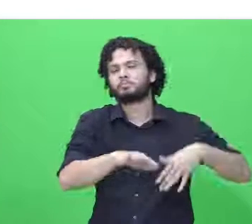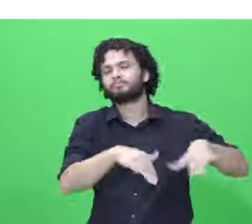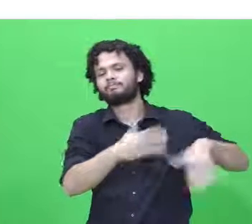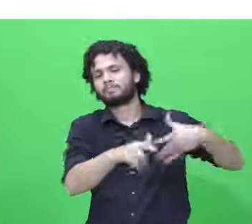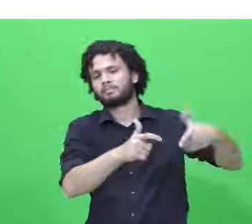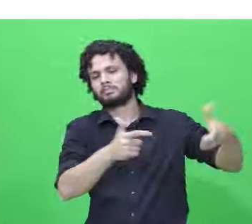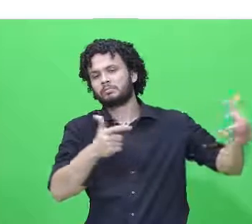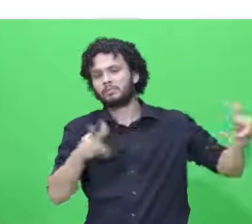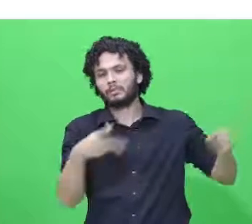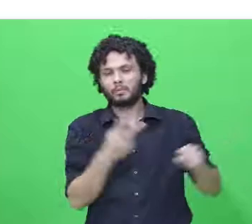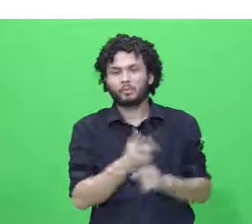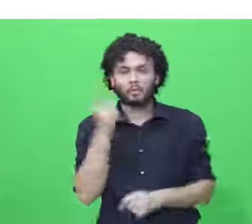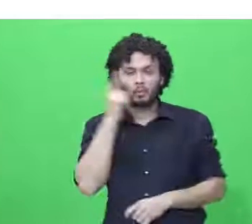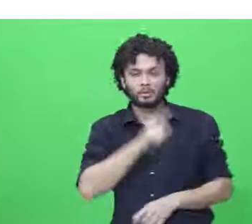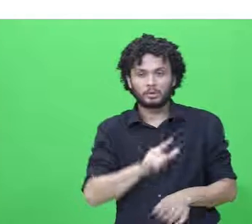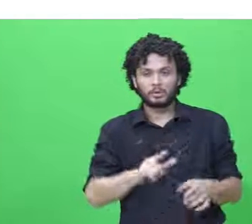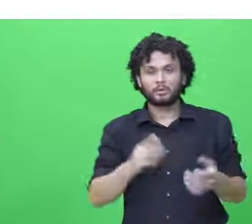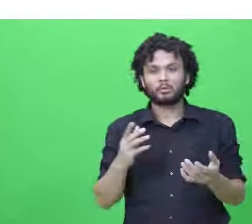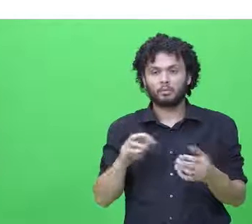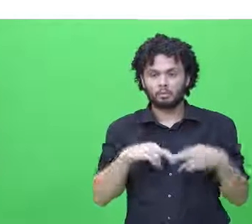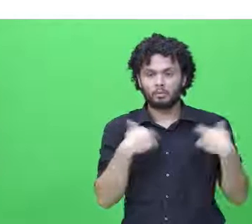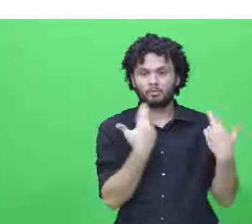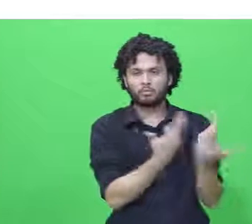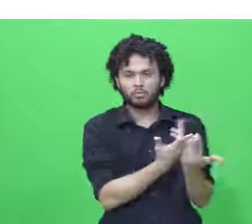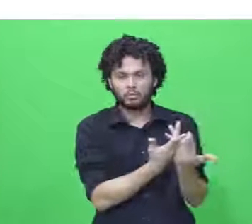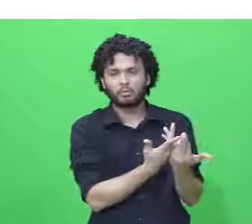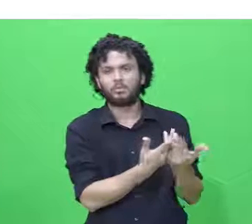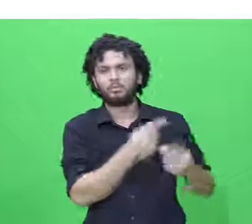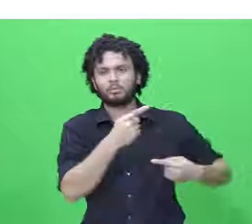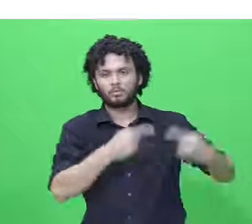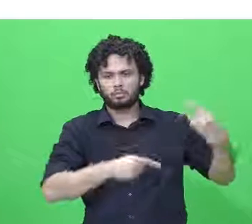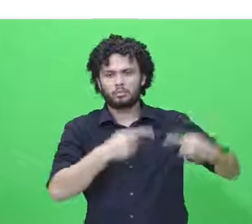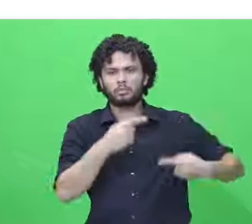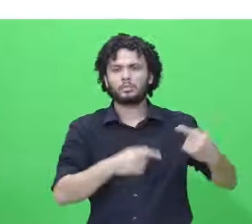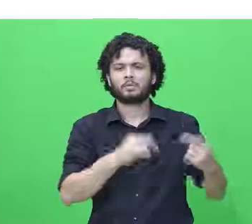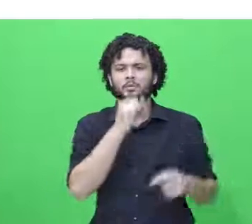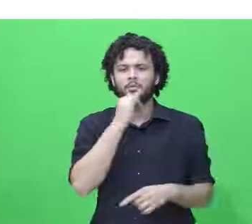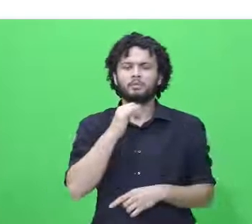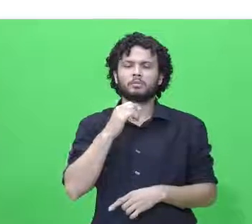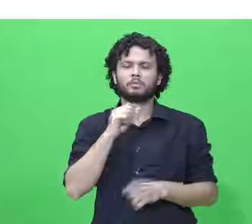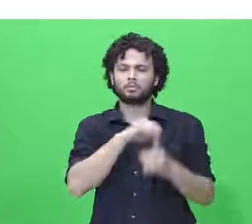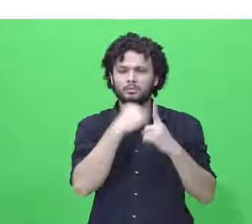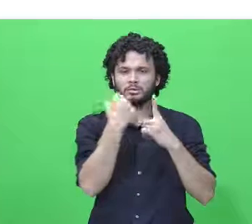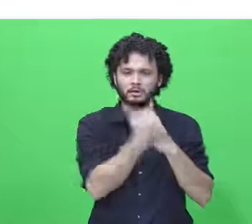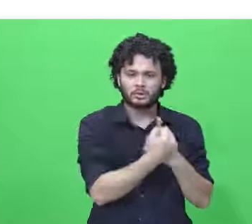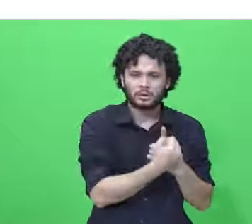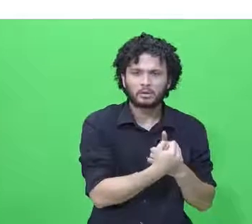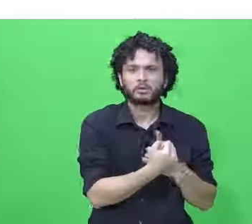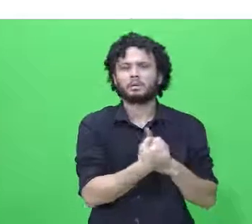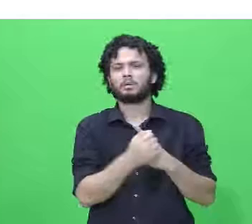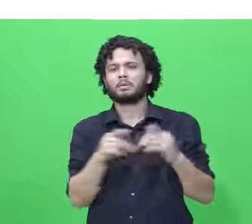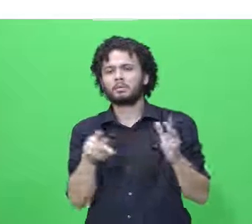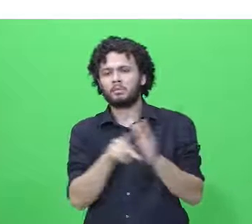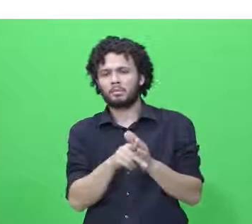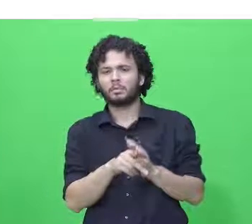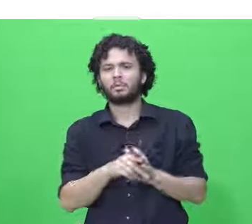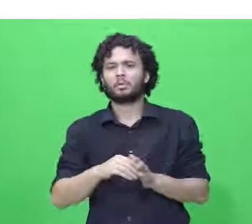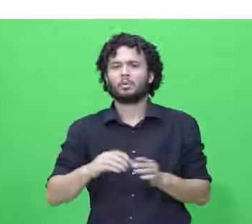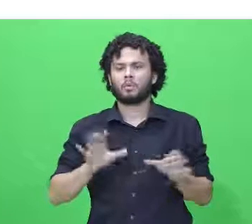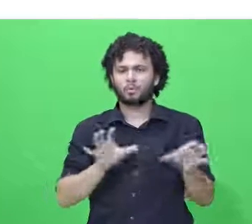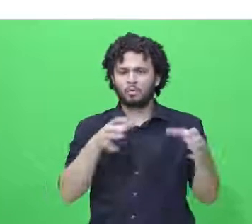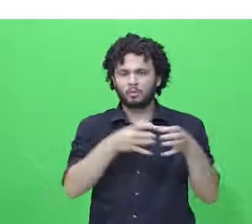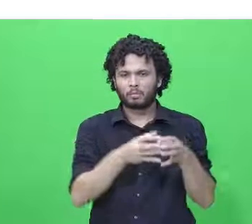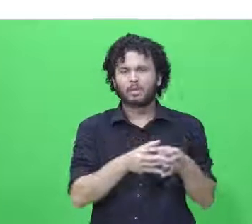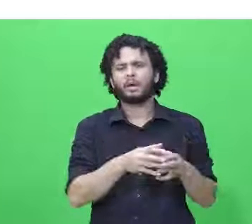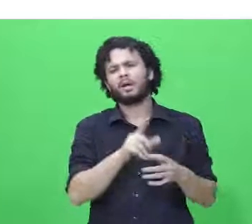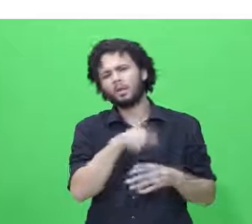curta existência, conseguiu reunir diferentes forças políticas, como socialistas, anarquistas, comunistas. Né? Então, de certa forma,